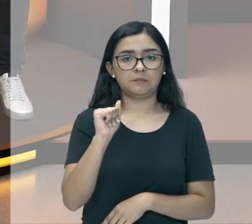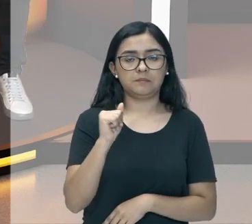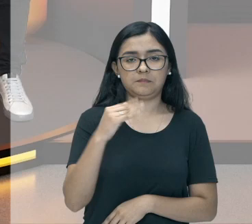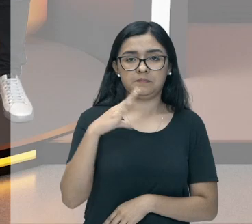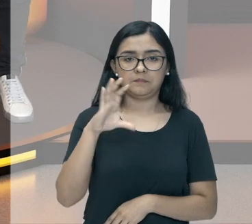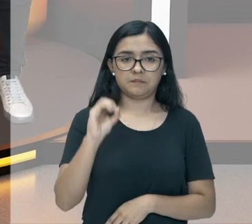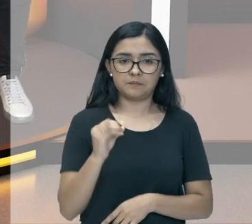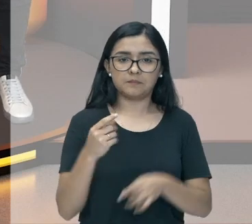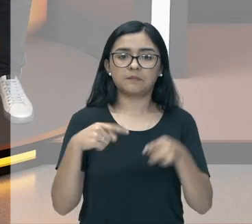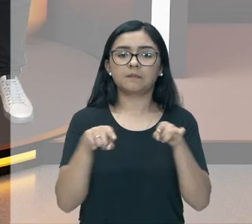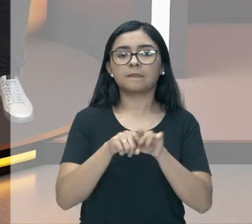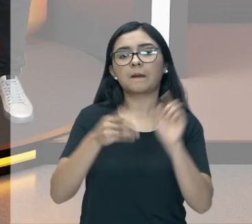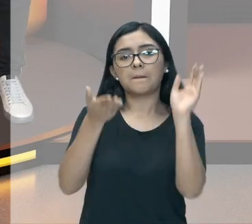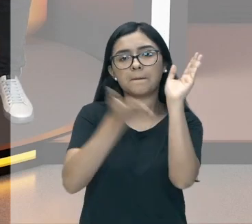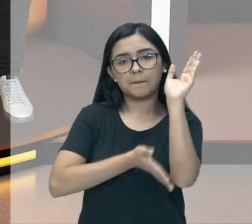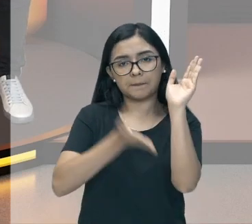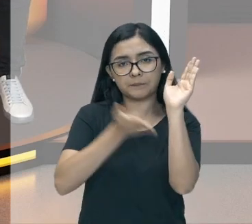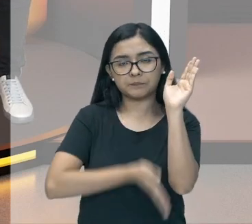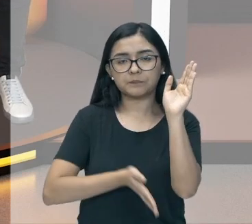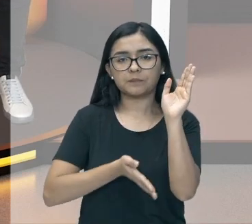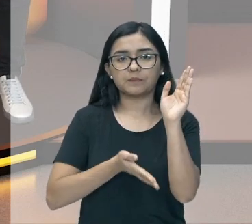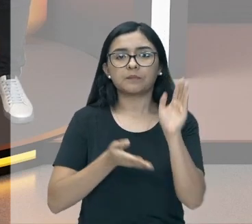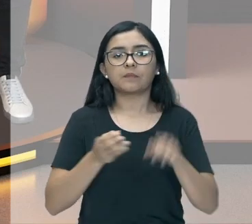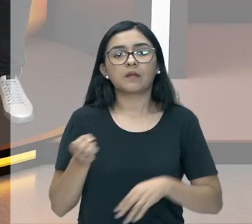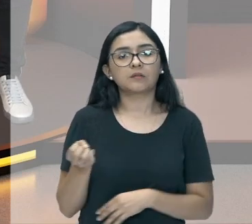a madeira da Nova Inglaterra.